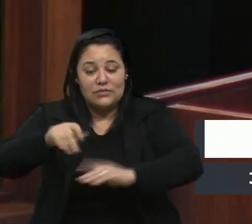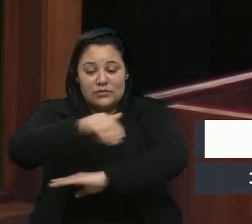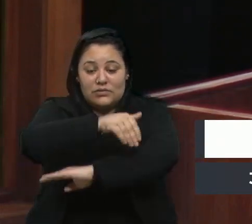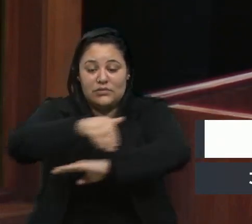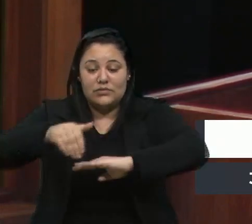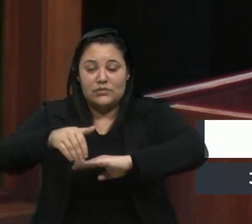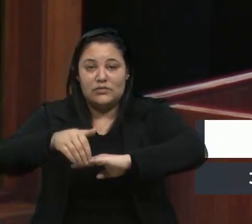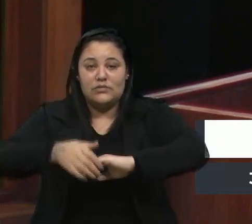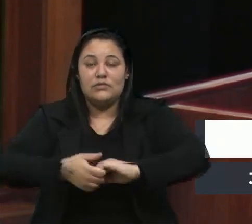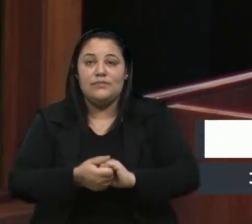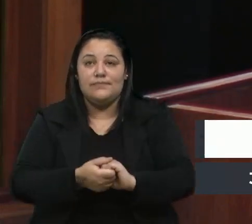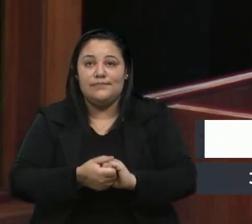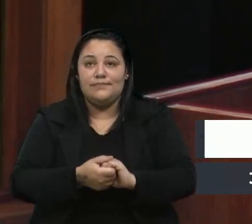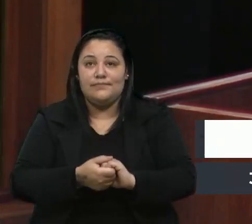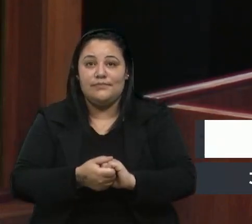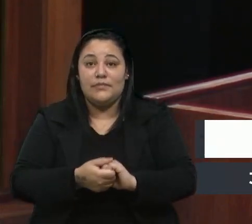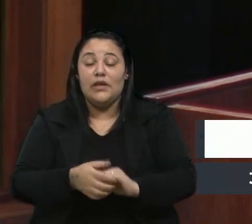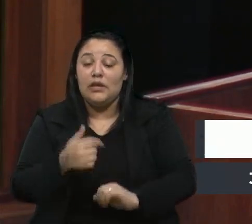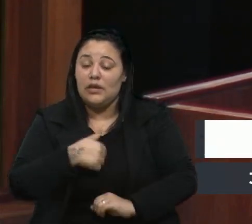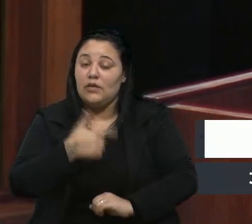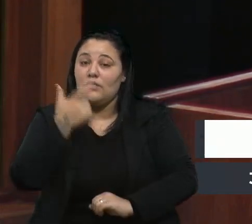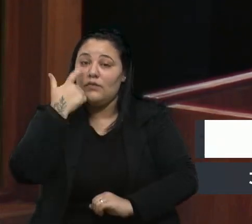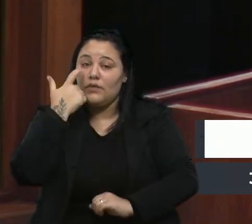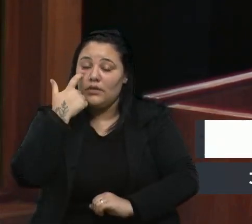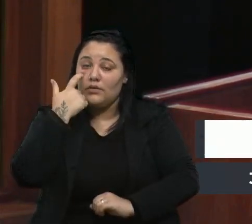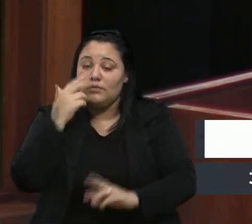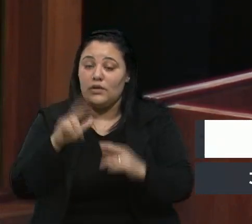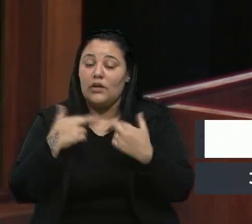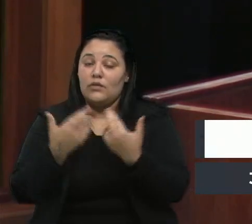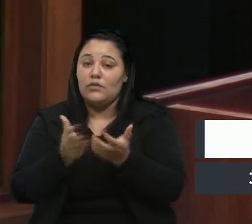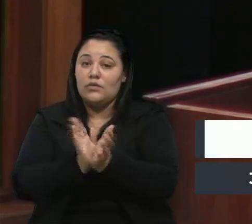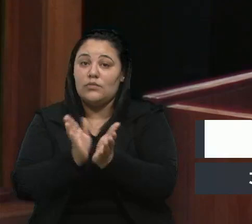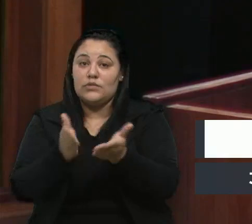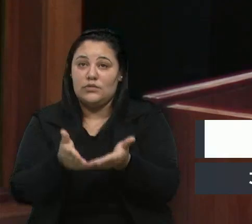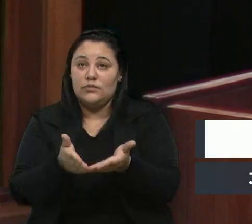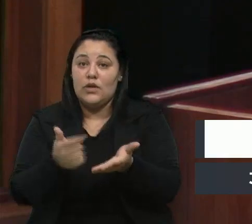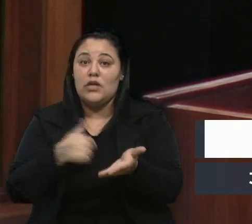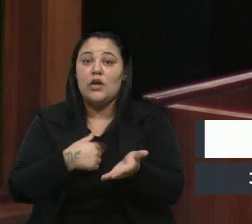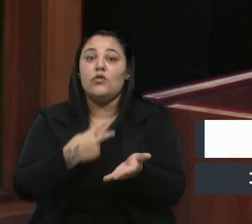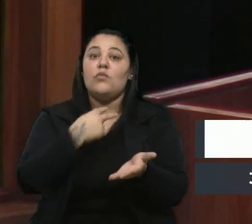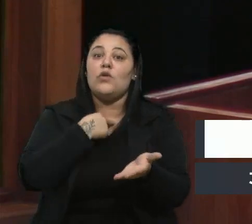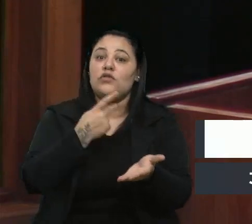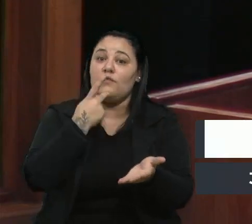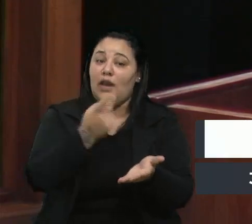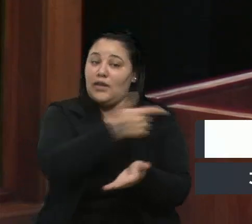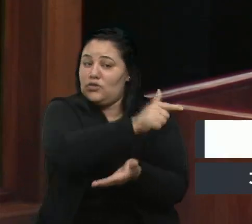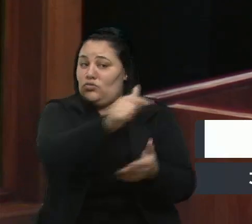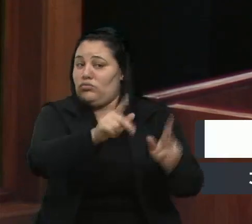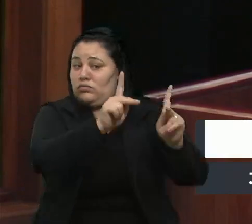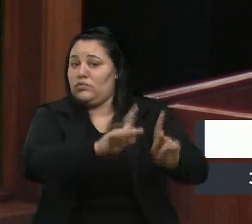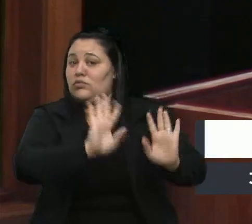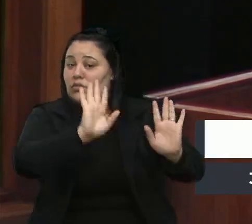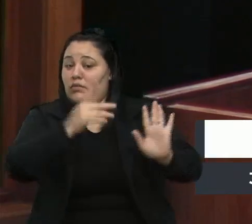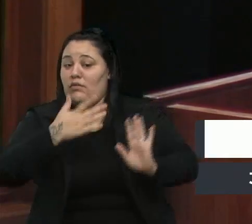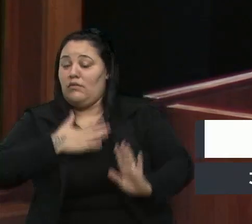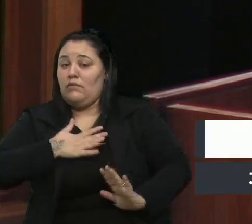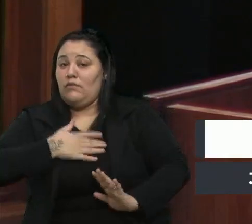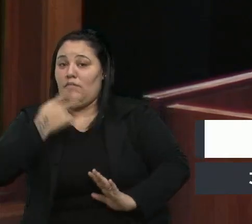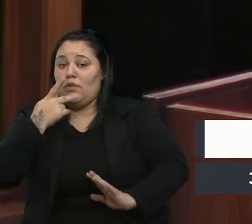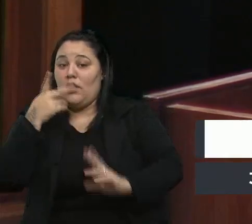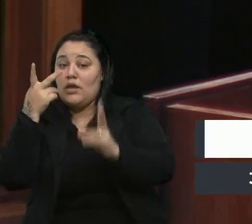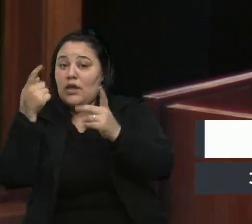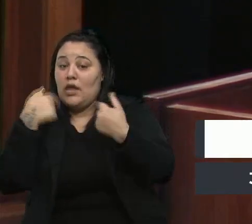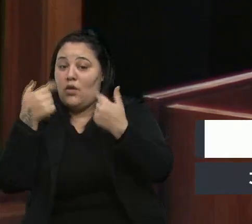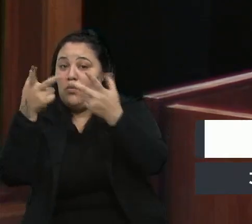situação. E pelo que eu vi na reunião da comissão, e aí eu não posso falar pelos outros, eu vou falar pelo que eu notei,